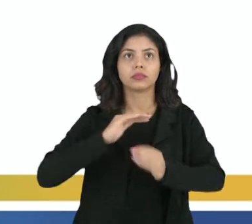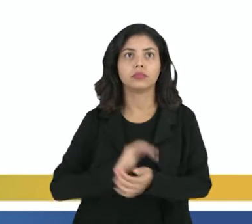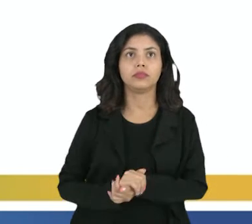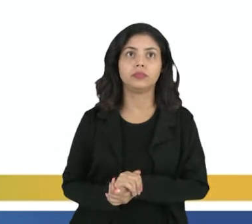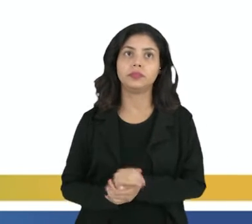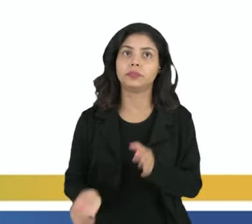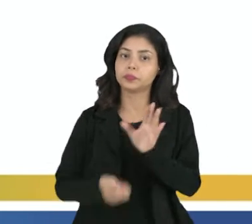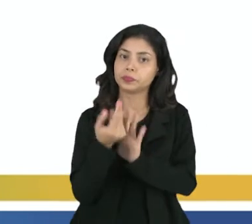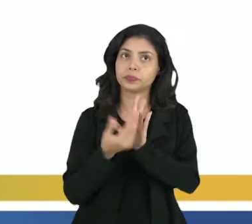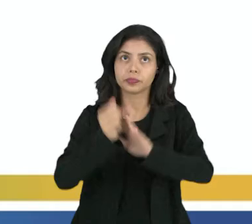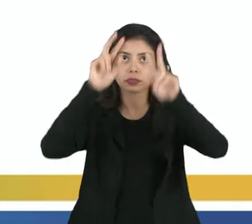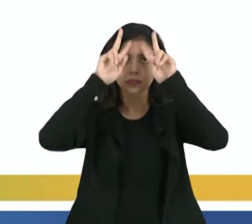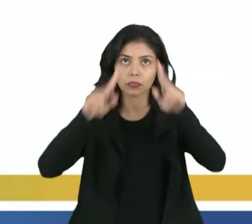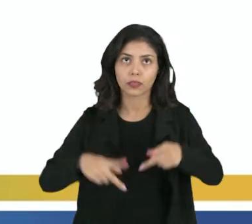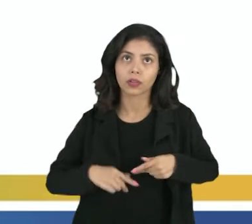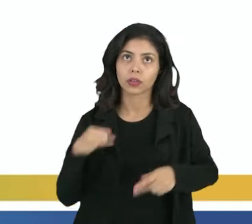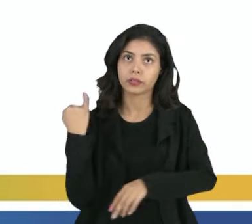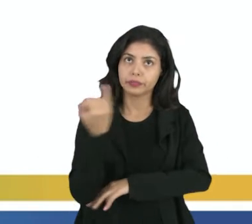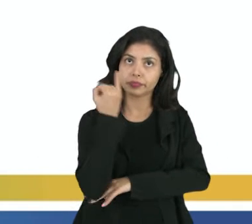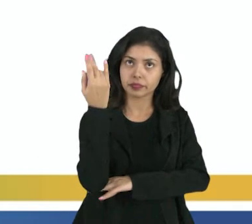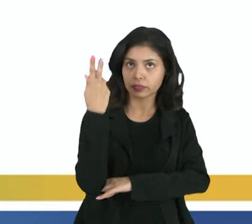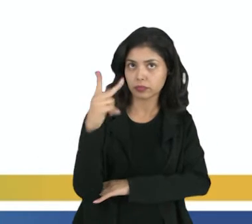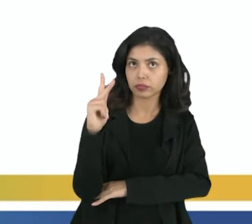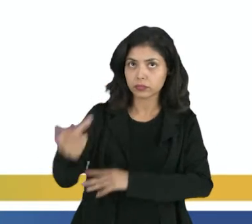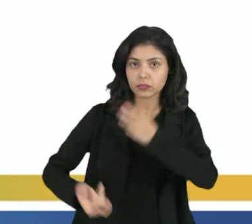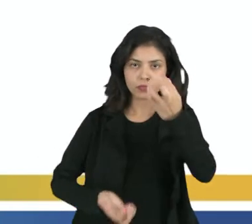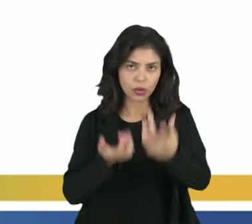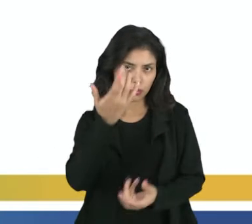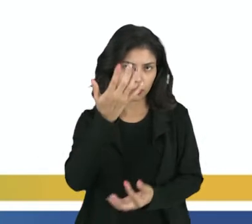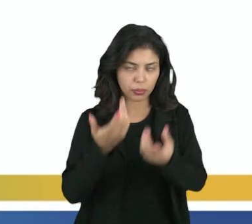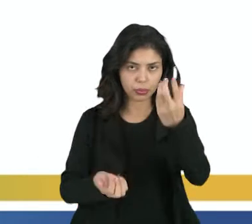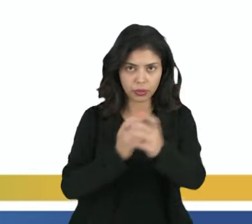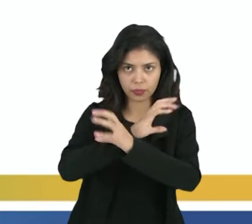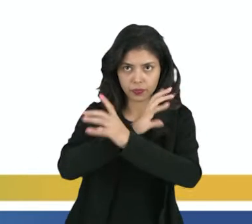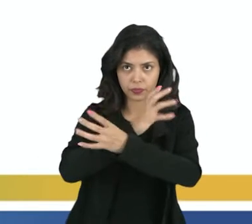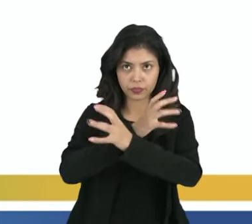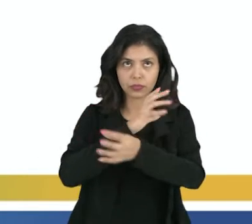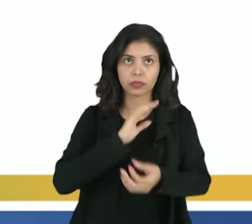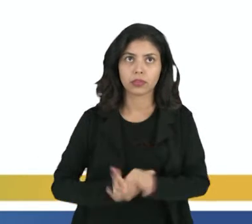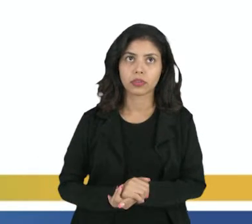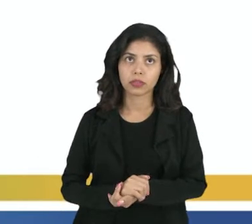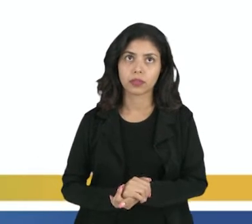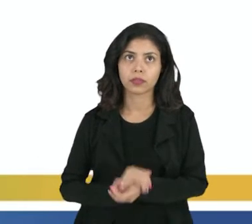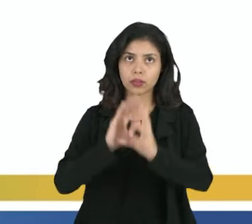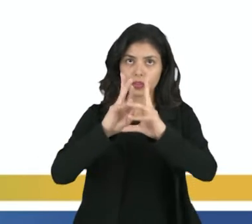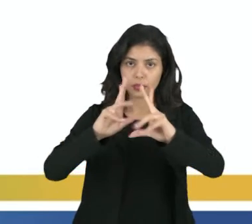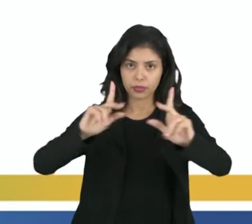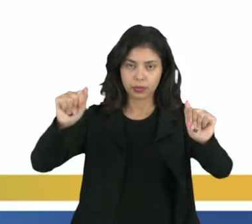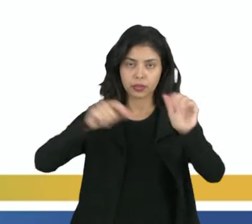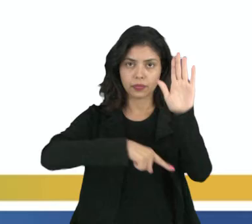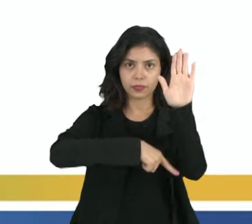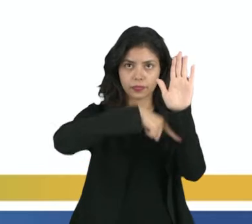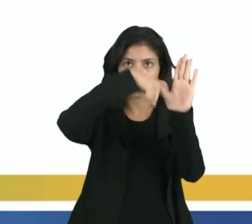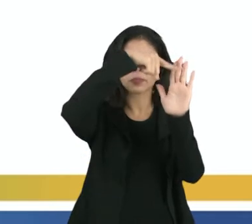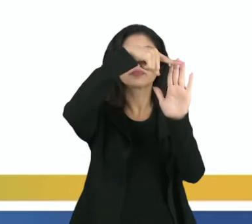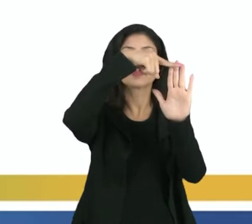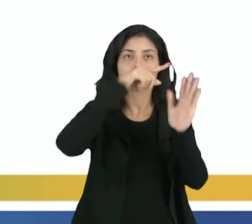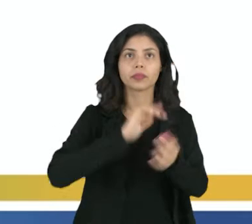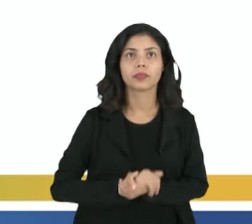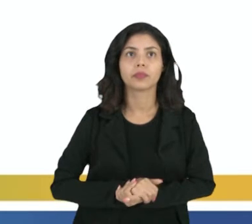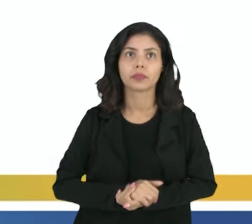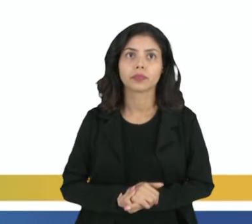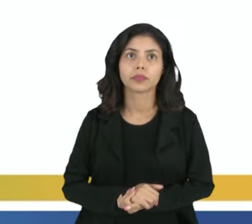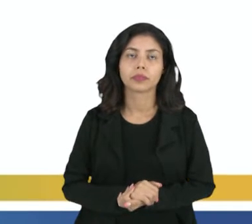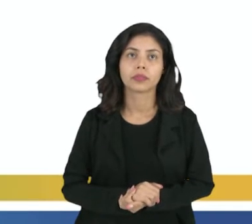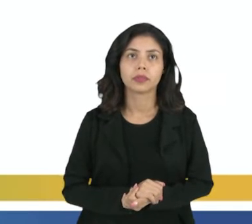as fontes de origem humana a principal delas é a queima de combustíveis fósseis a elevadas